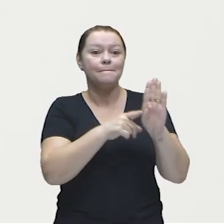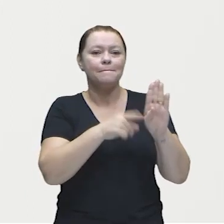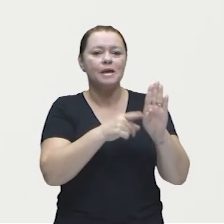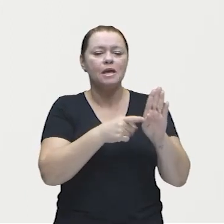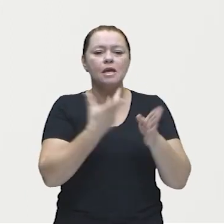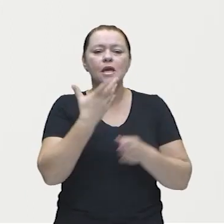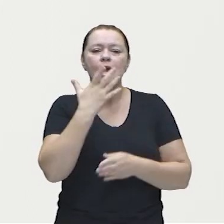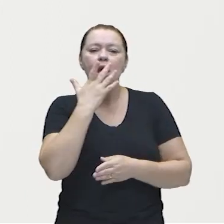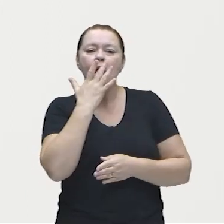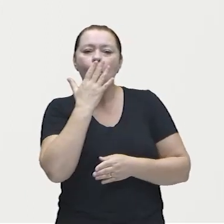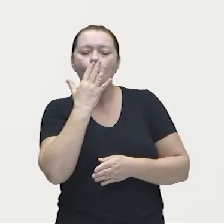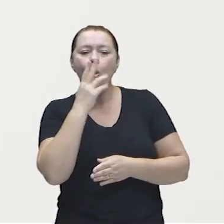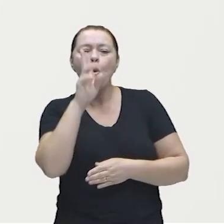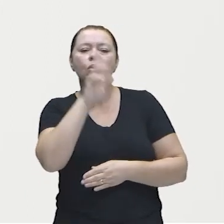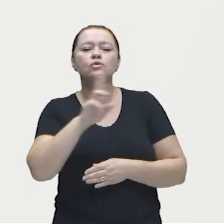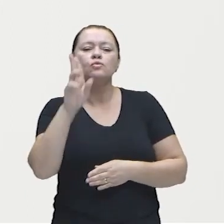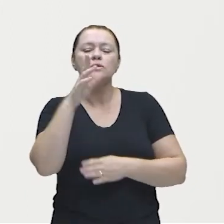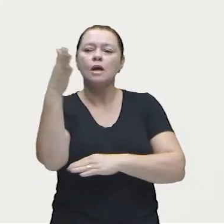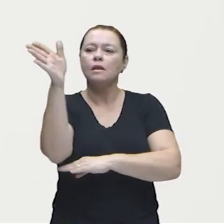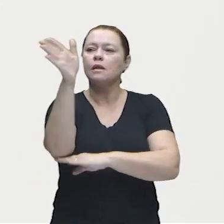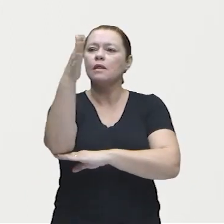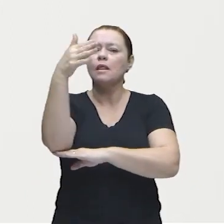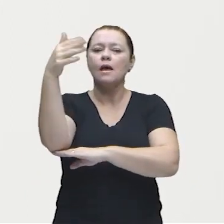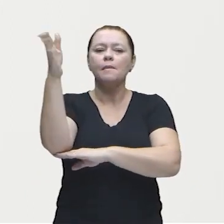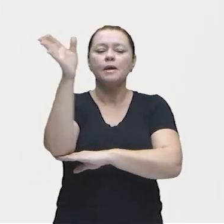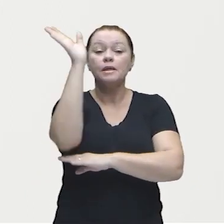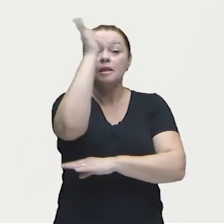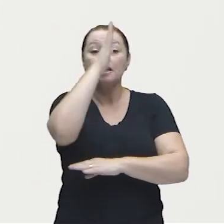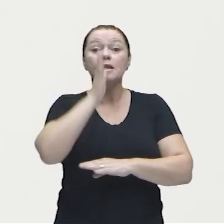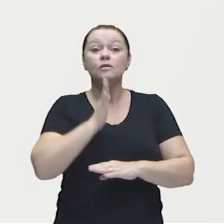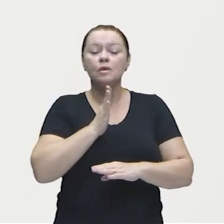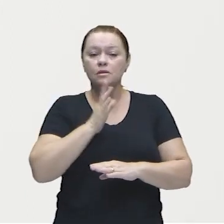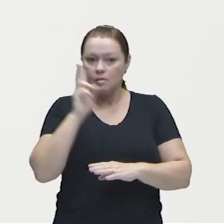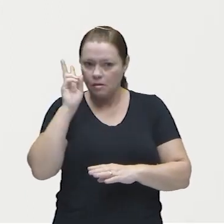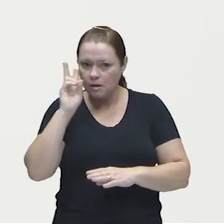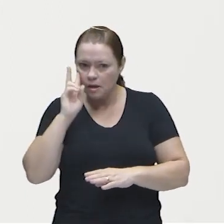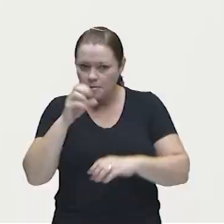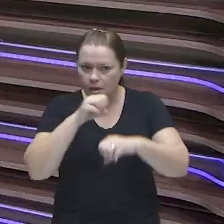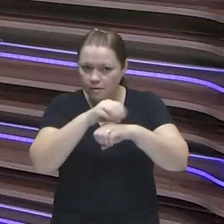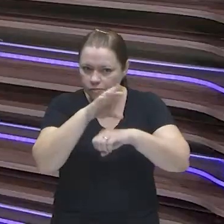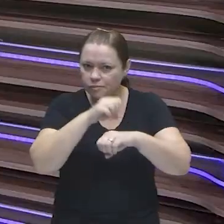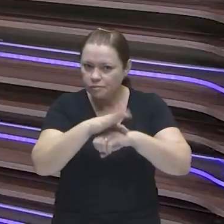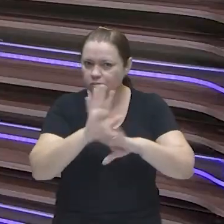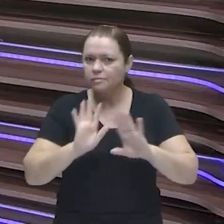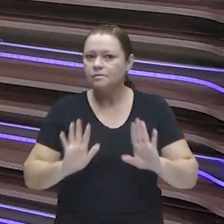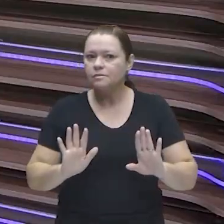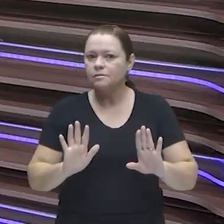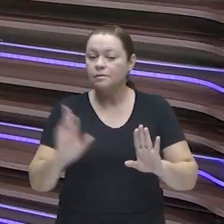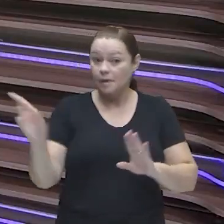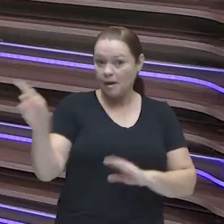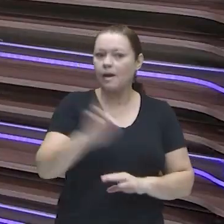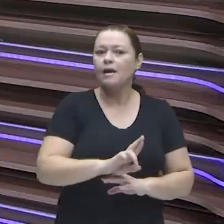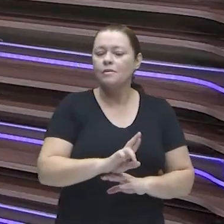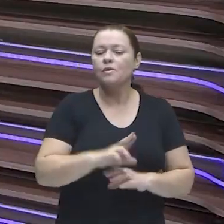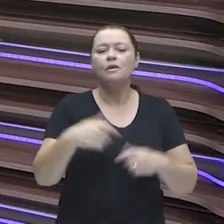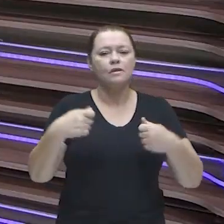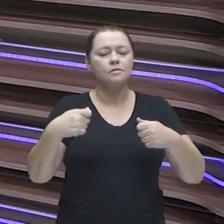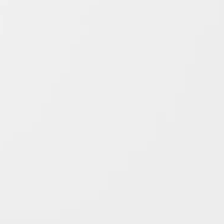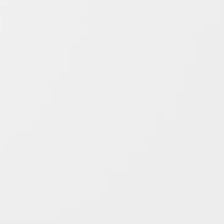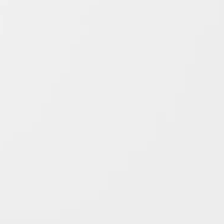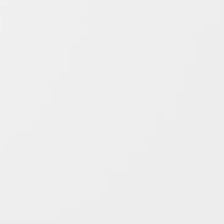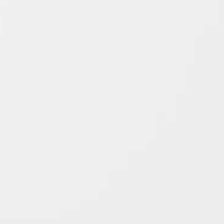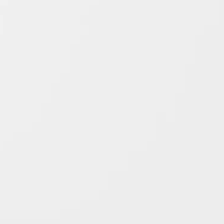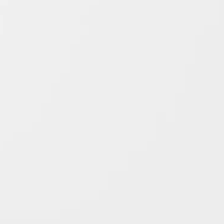na bandeira do Brasil. Lembrando da pista, tá, crianças? Para poder responder, vocês têm que ler as pistas.